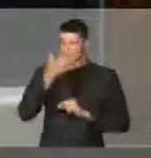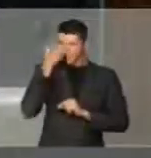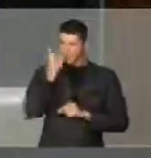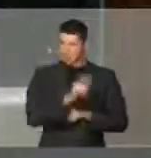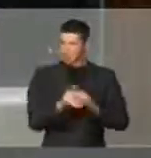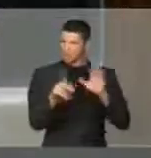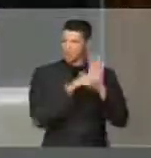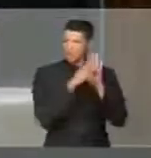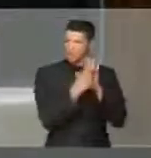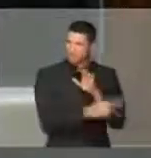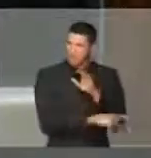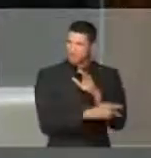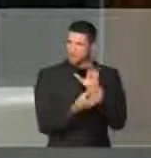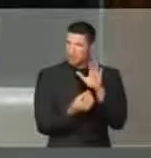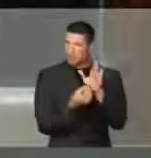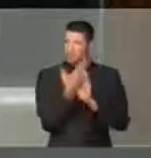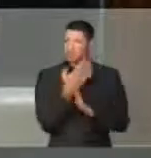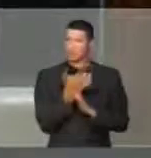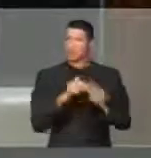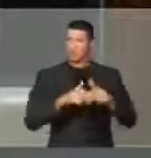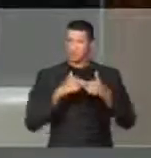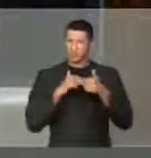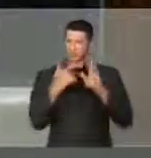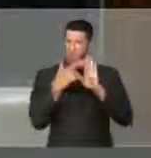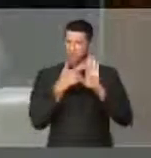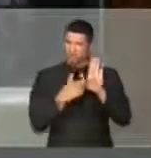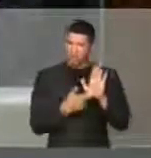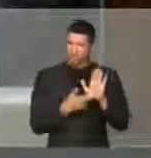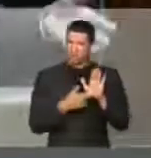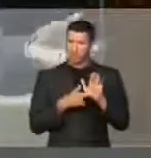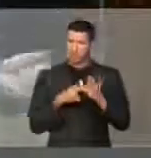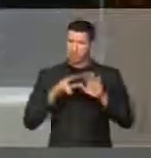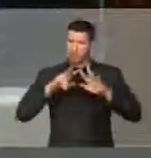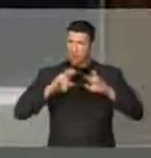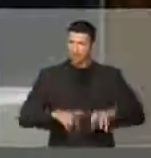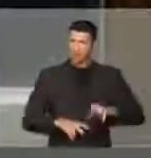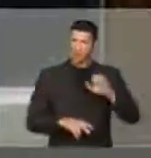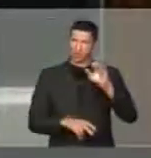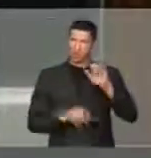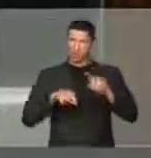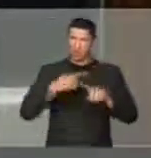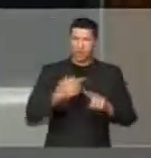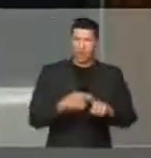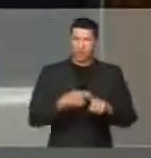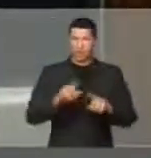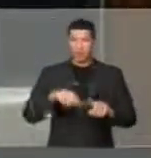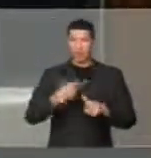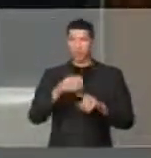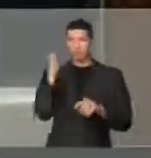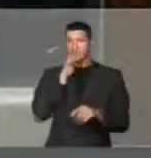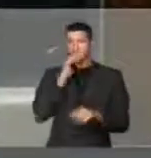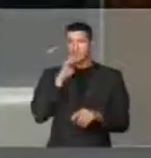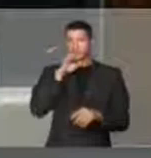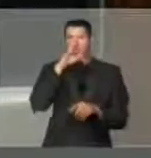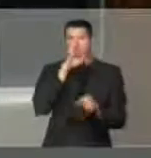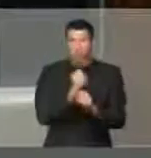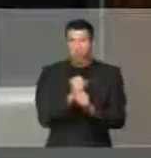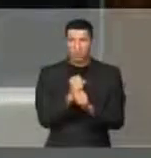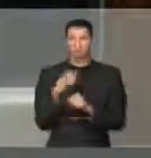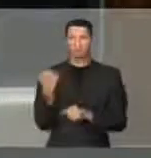ele próprio criou através de uma resolução, o extintor maior e mais potente? Então, aqui o